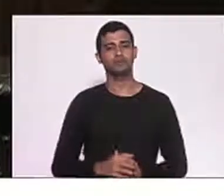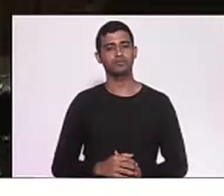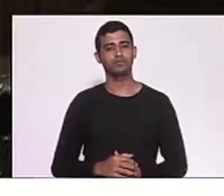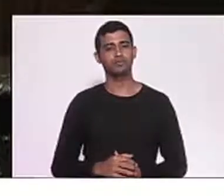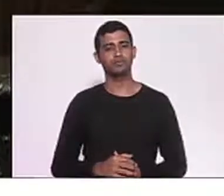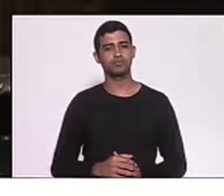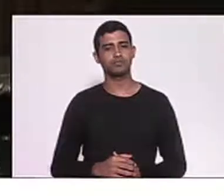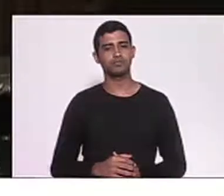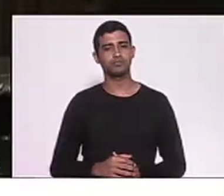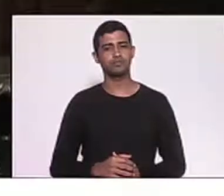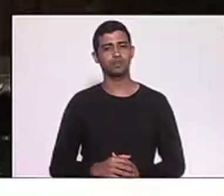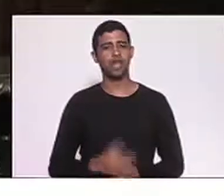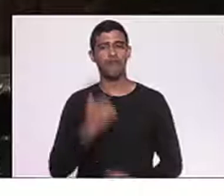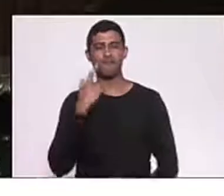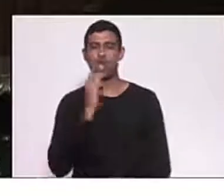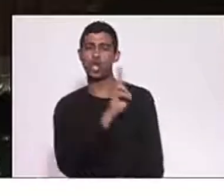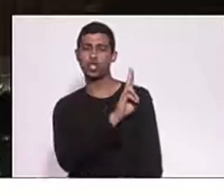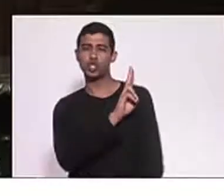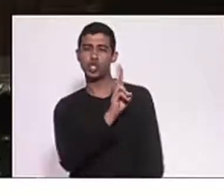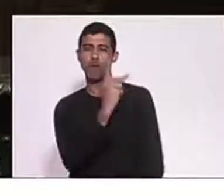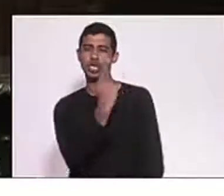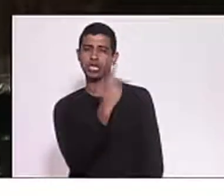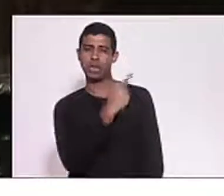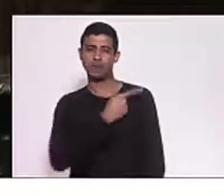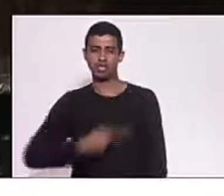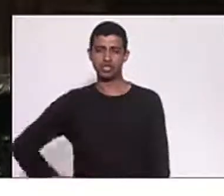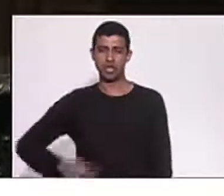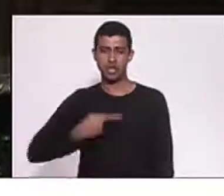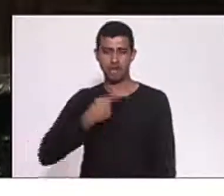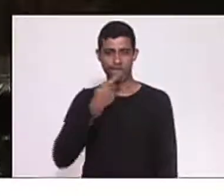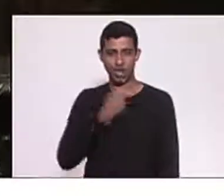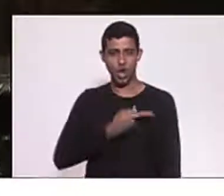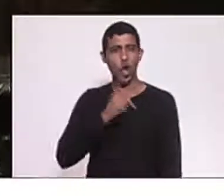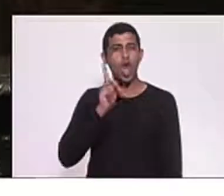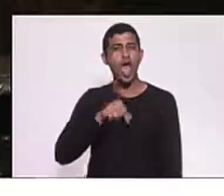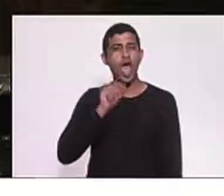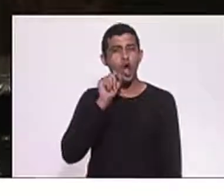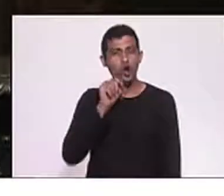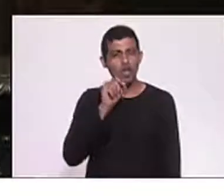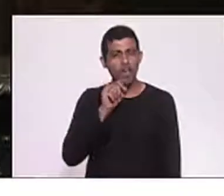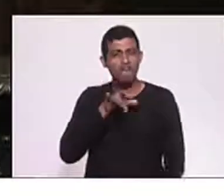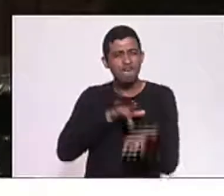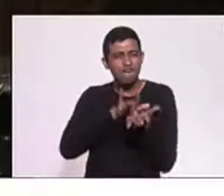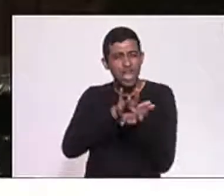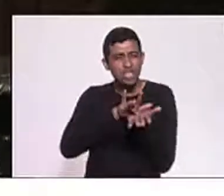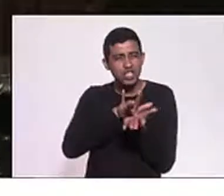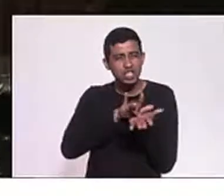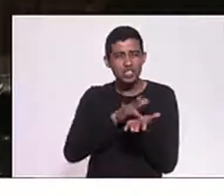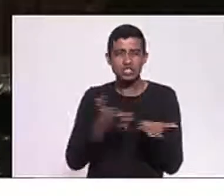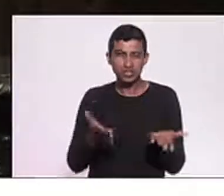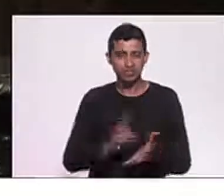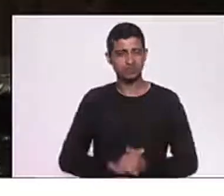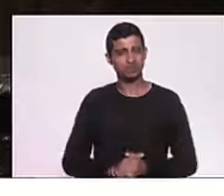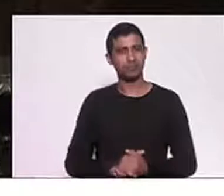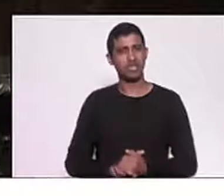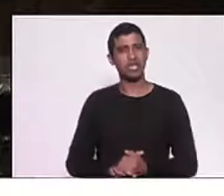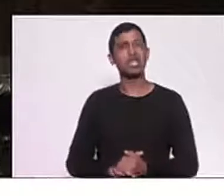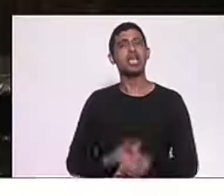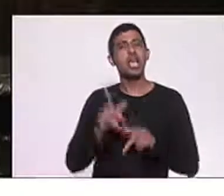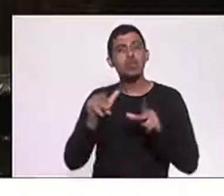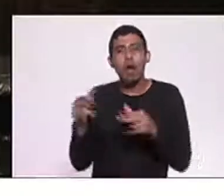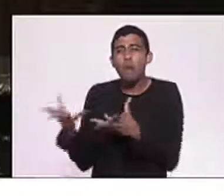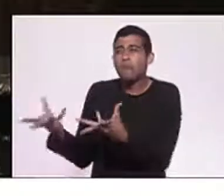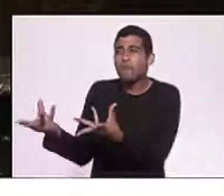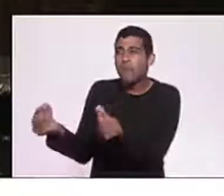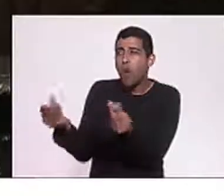aquela citação presidente era forjada, como muitas delações